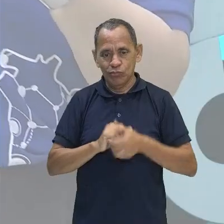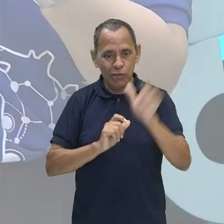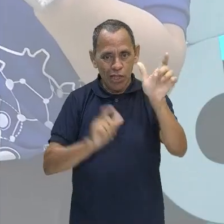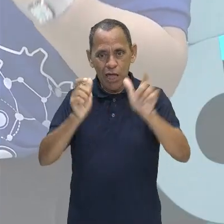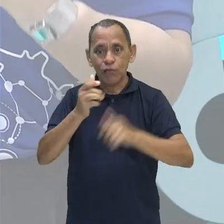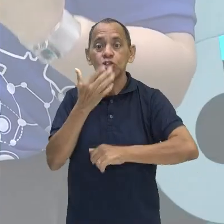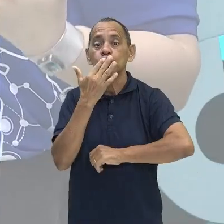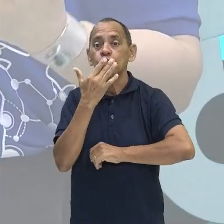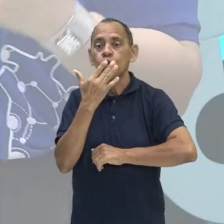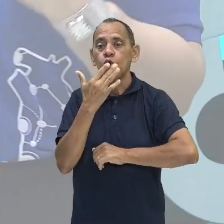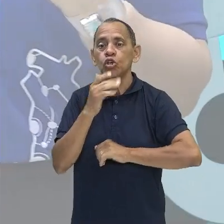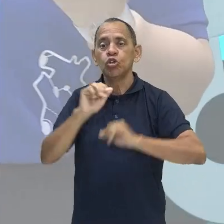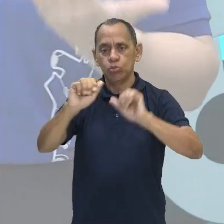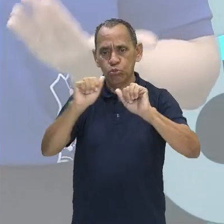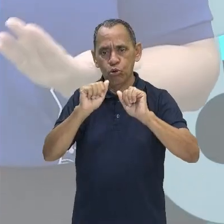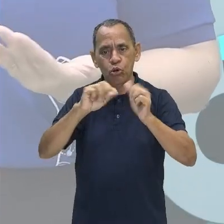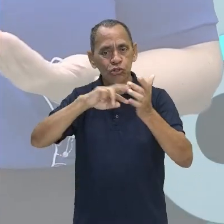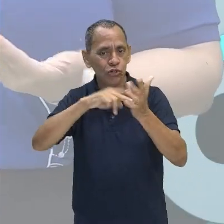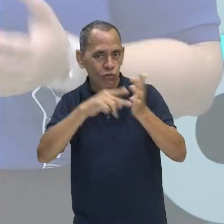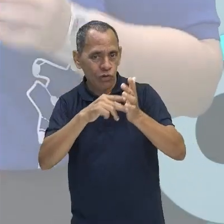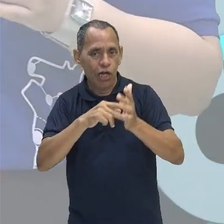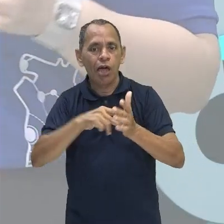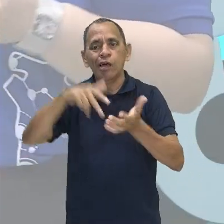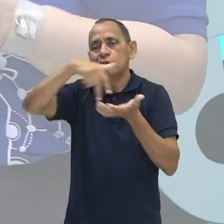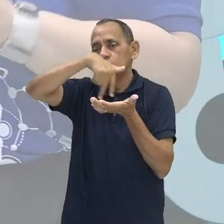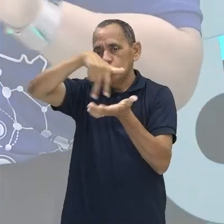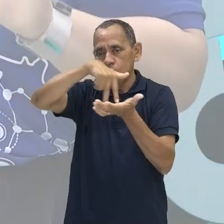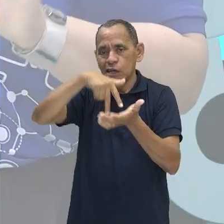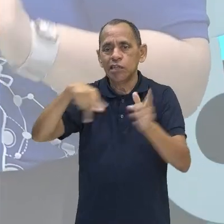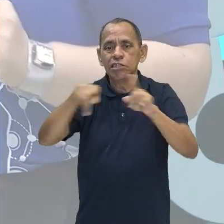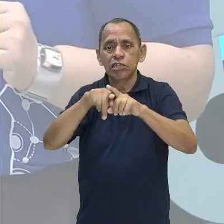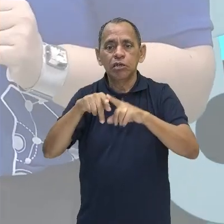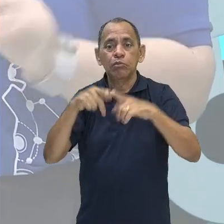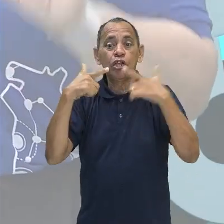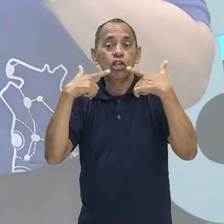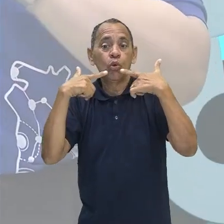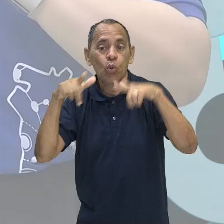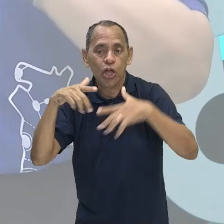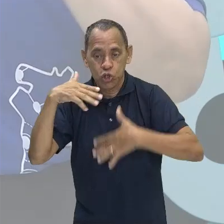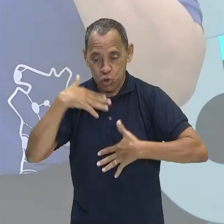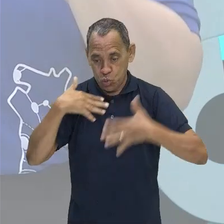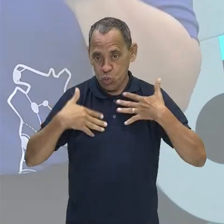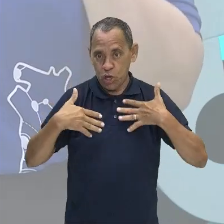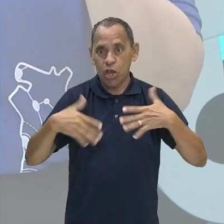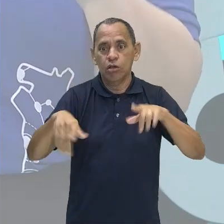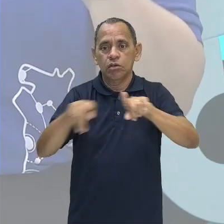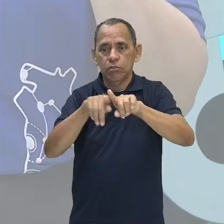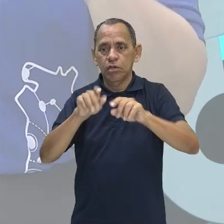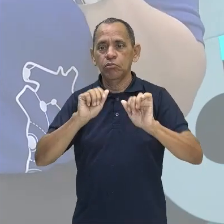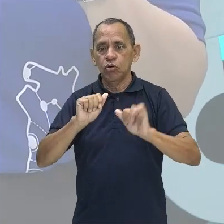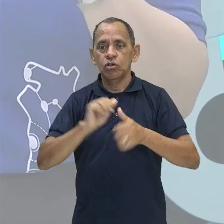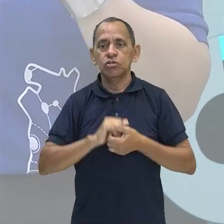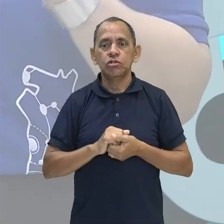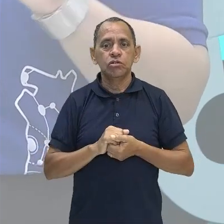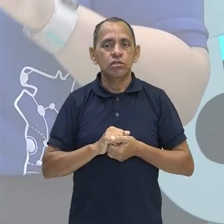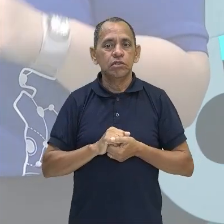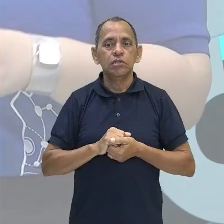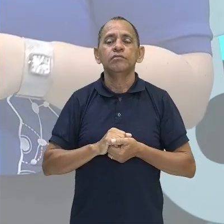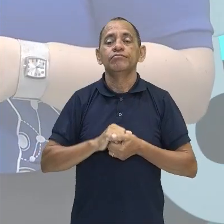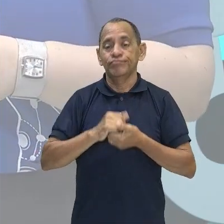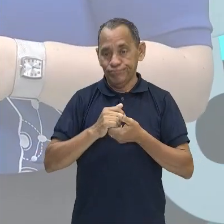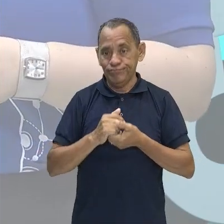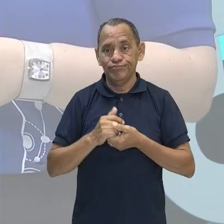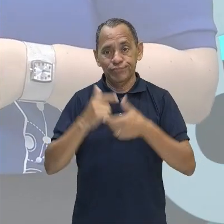coisa, a questão da dança, da linguagem corporal, tudo é linguagem não verbal, porque não envolve palavra,